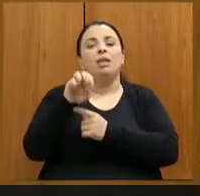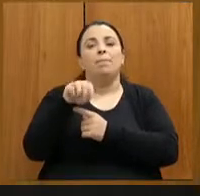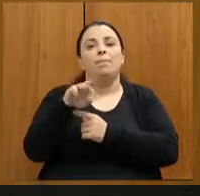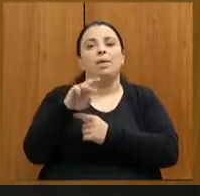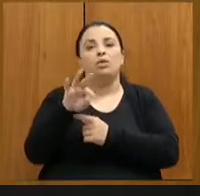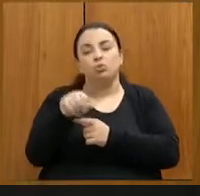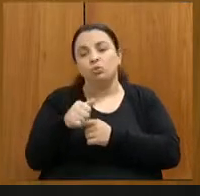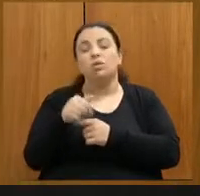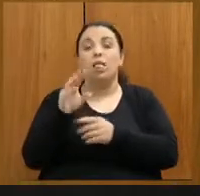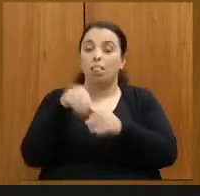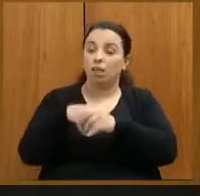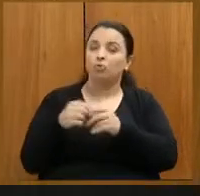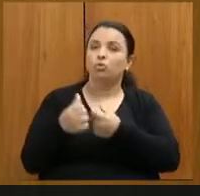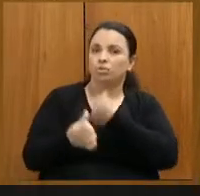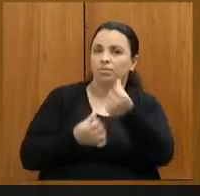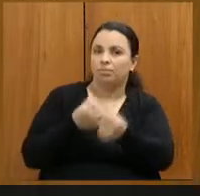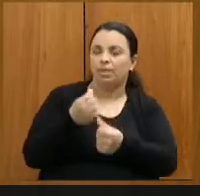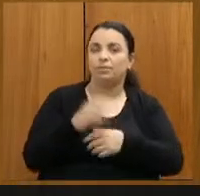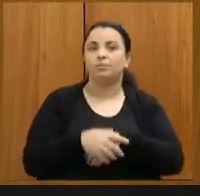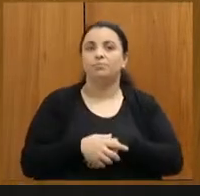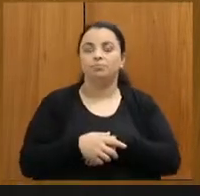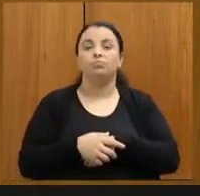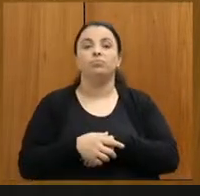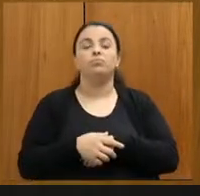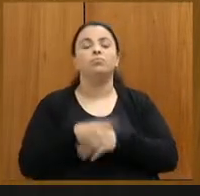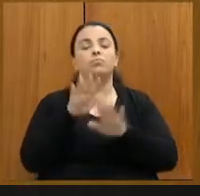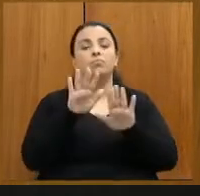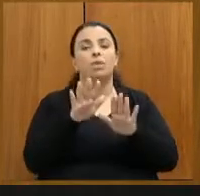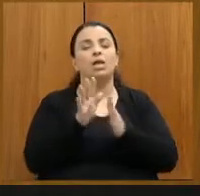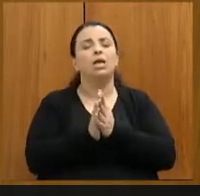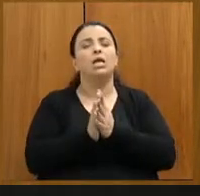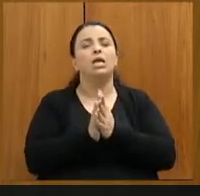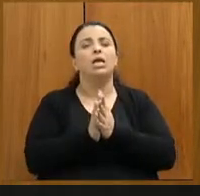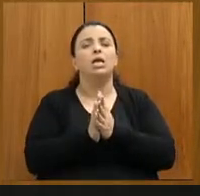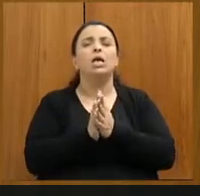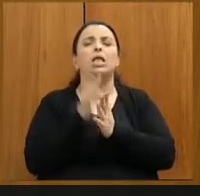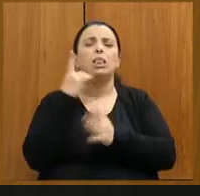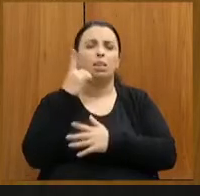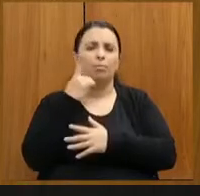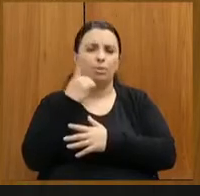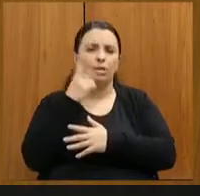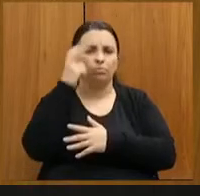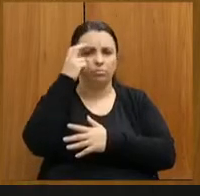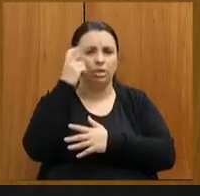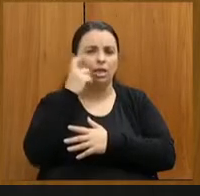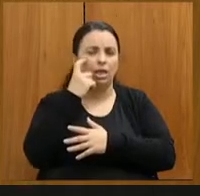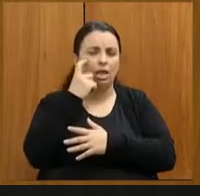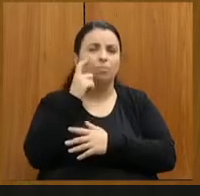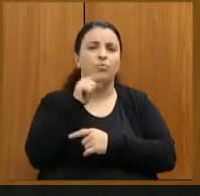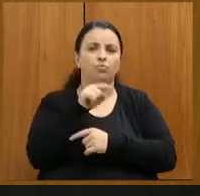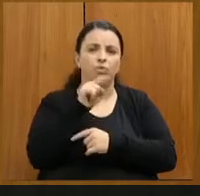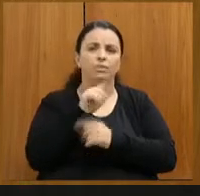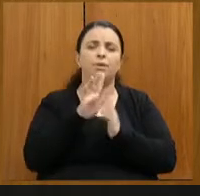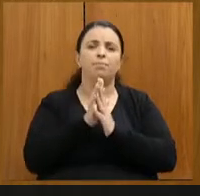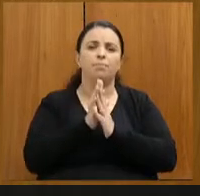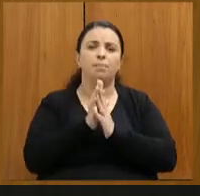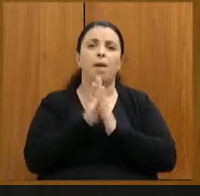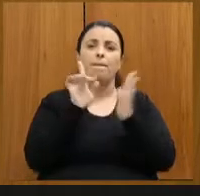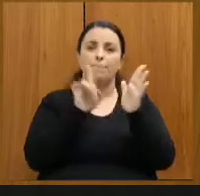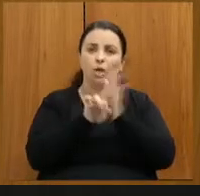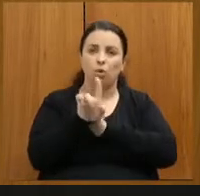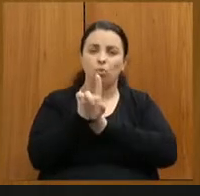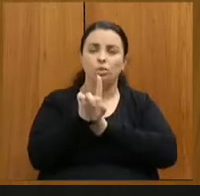o Deputado José Reis José Guilherme Eu pediria se fosse possível fazer suas perguntas todas